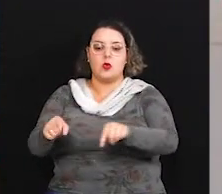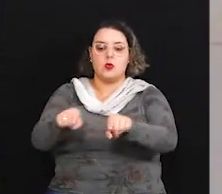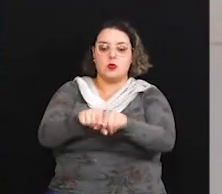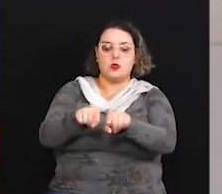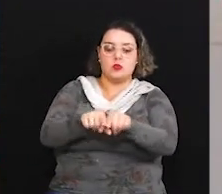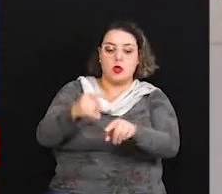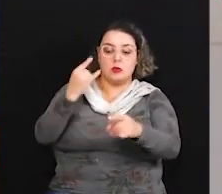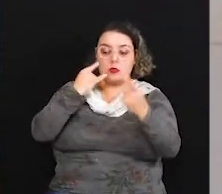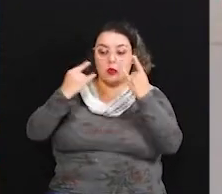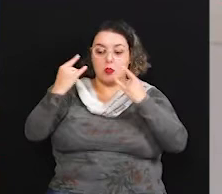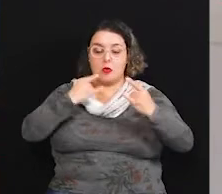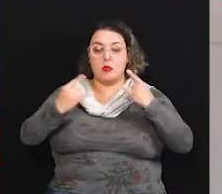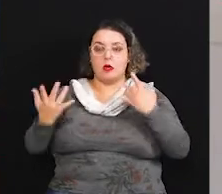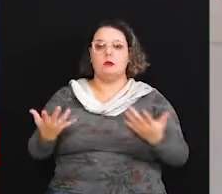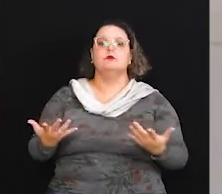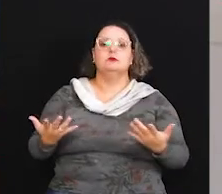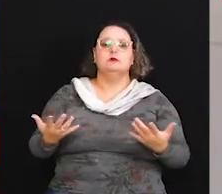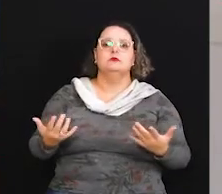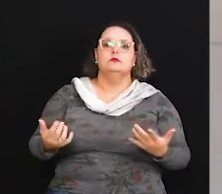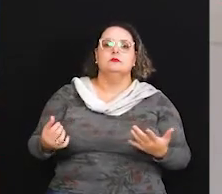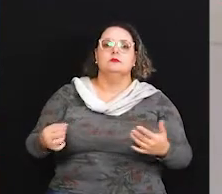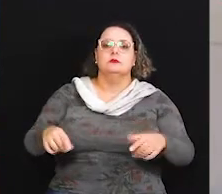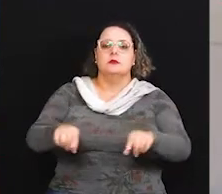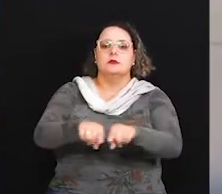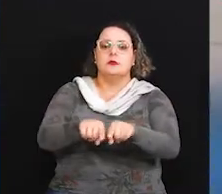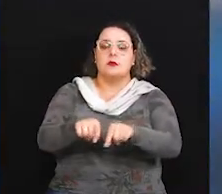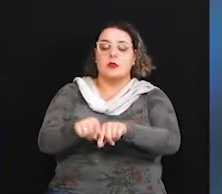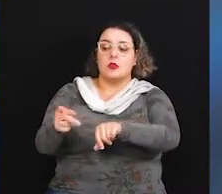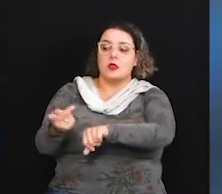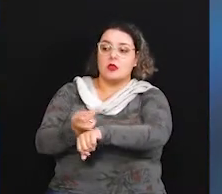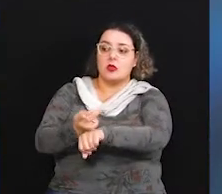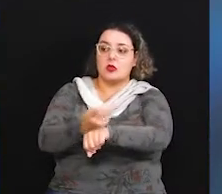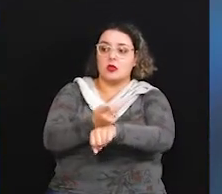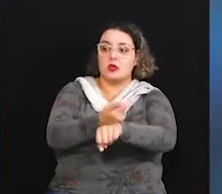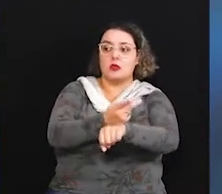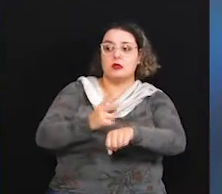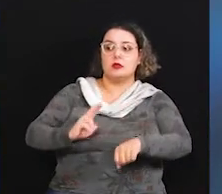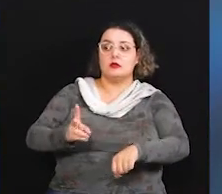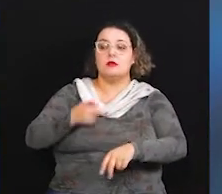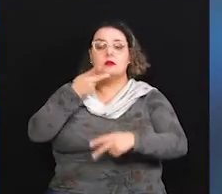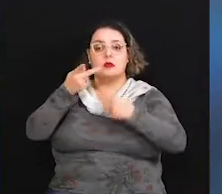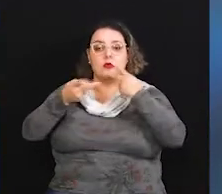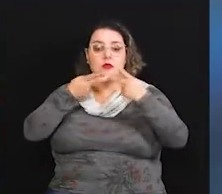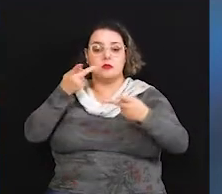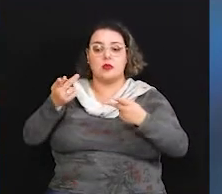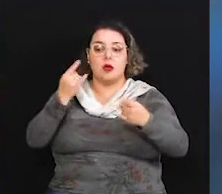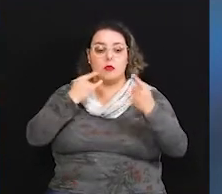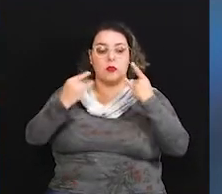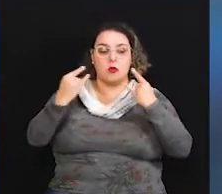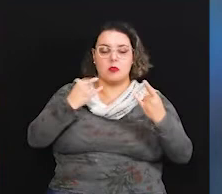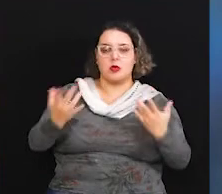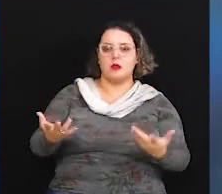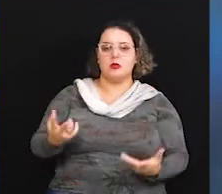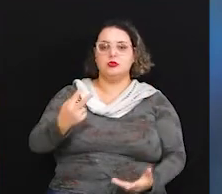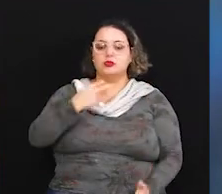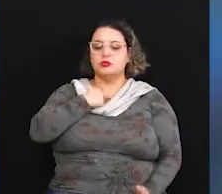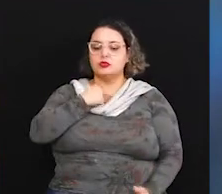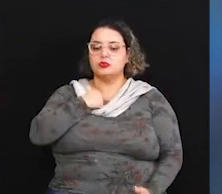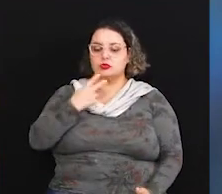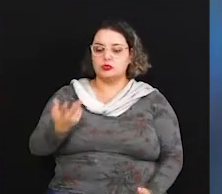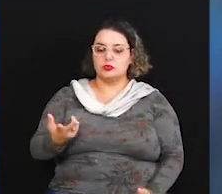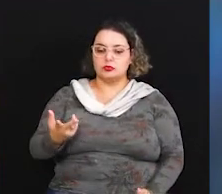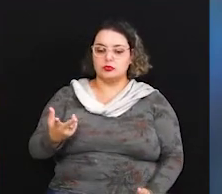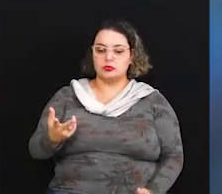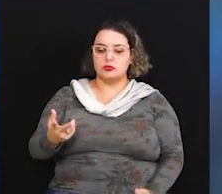de inspirações, né? Então nós estamos numa busca de sempre buscando. Eu falo buscar inspirações porque a gente não